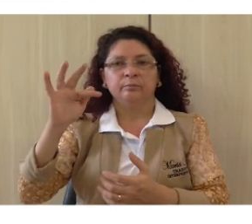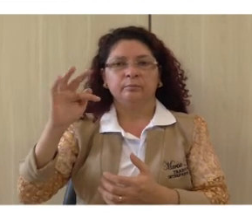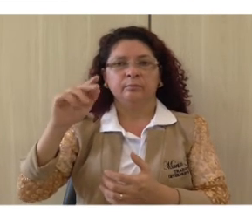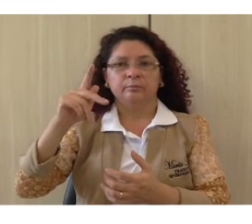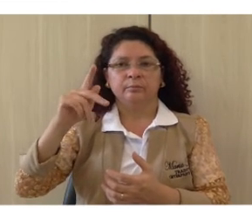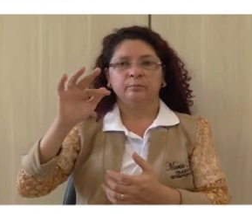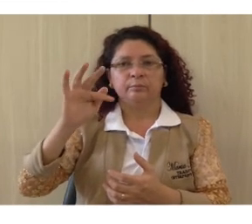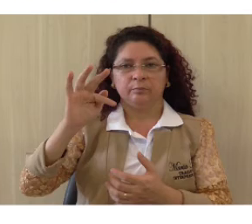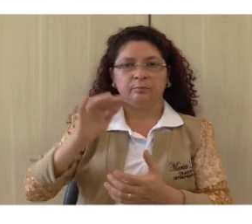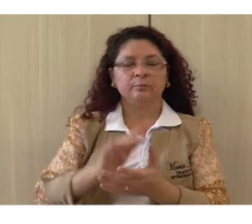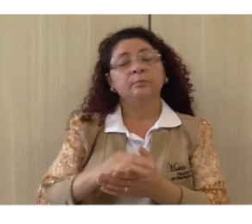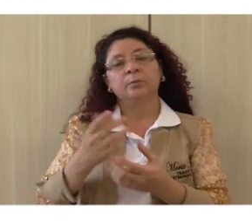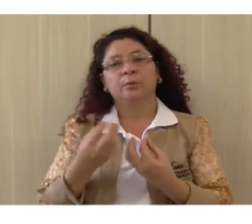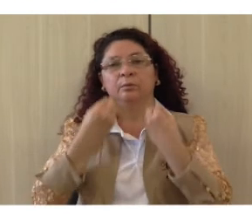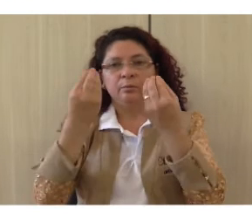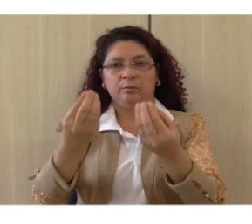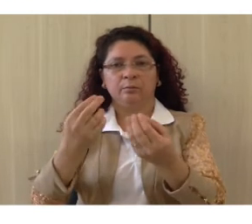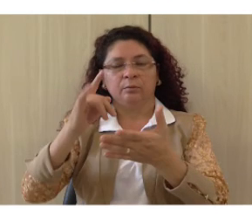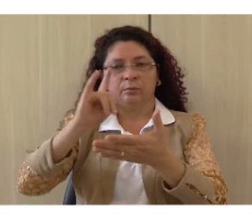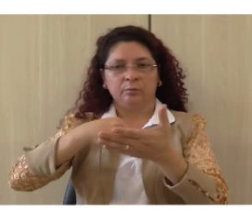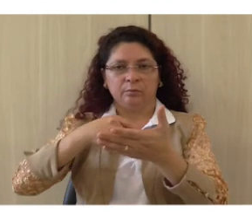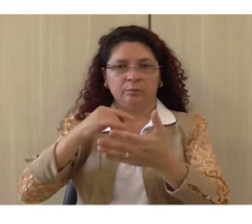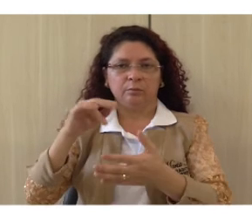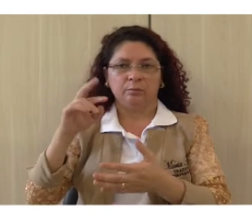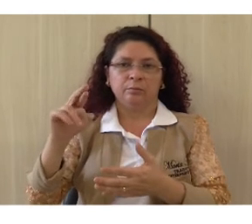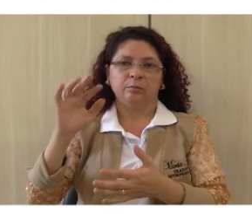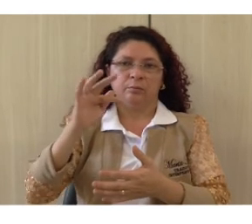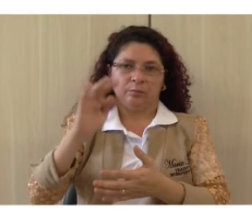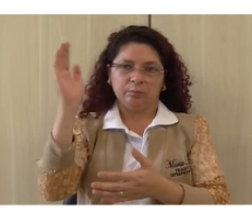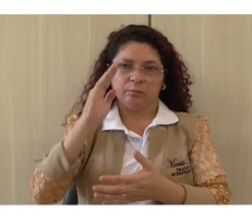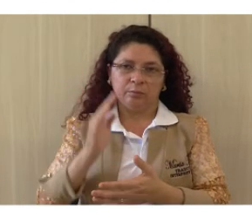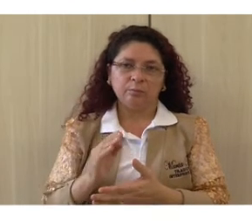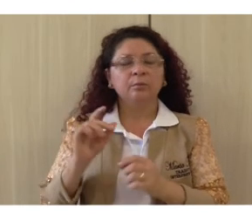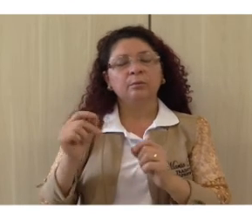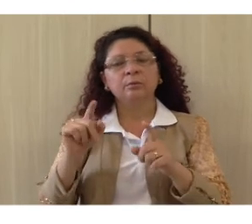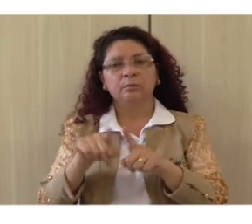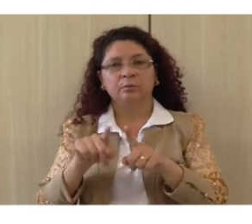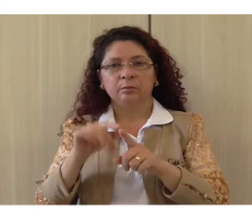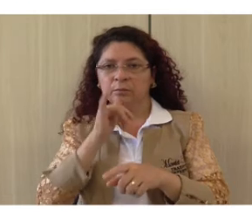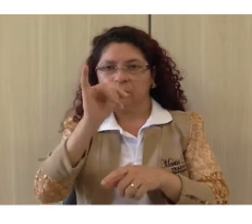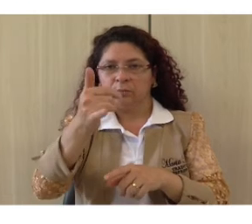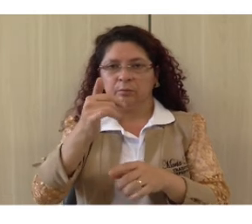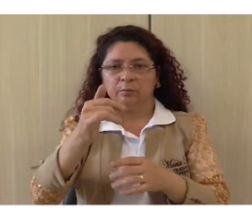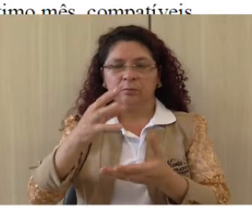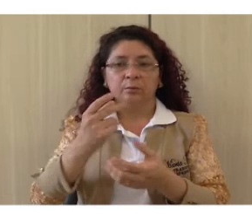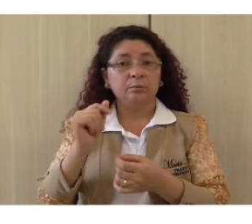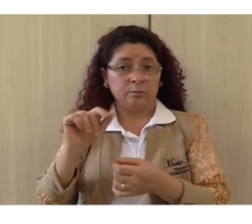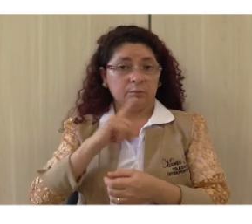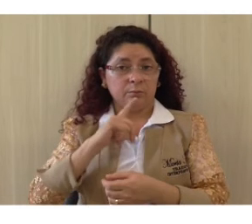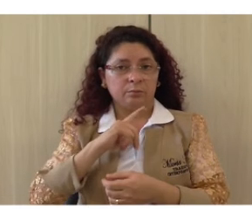IRPF, acompanhada do recibo de entrega à Receita Federal do Brasil e da respectiva notificação de restituição quando